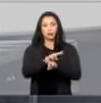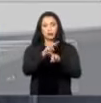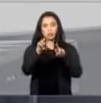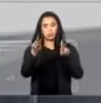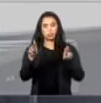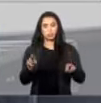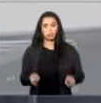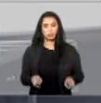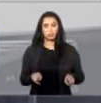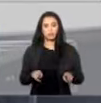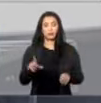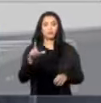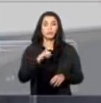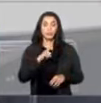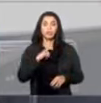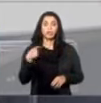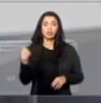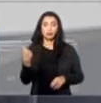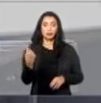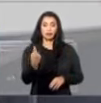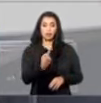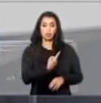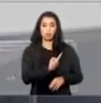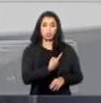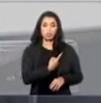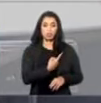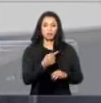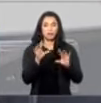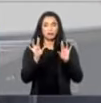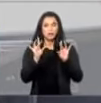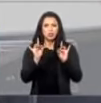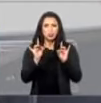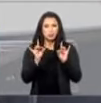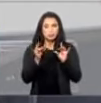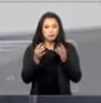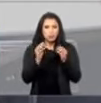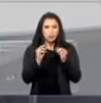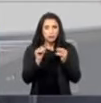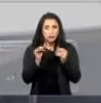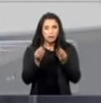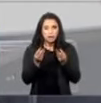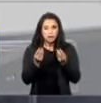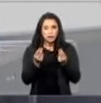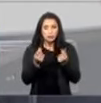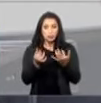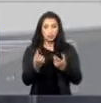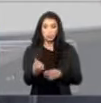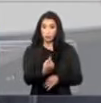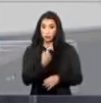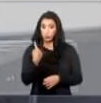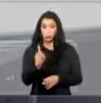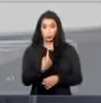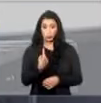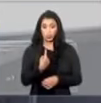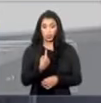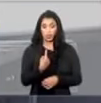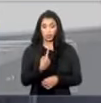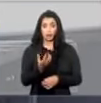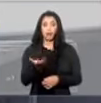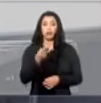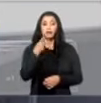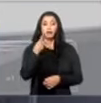e que forja em nós essa sensibilidade muito peculiar, única, por assim dizer. Não quero dizer